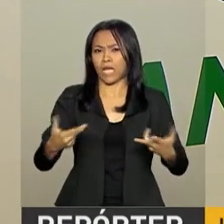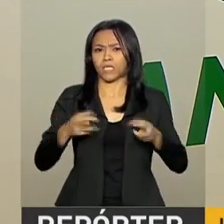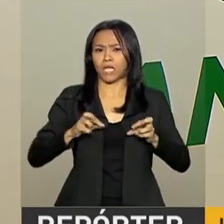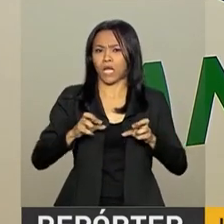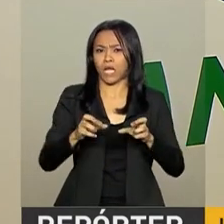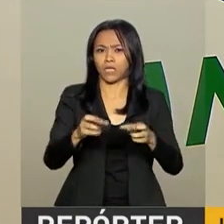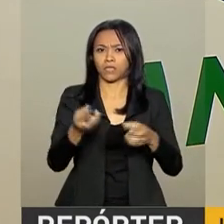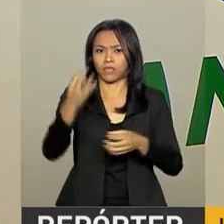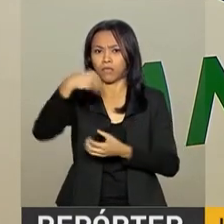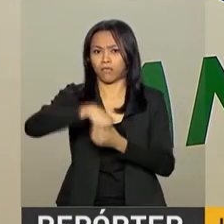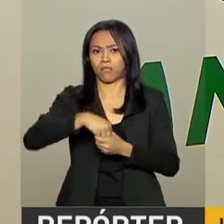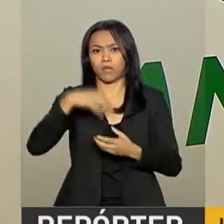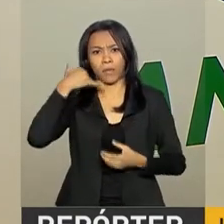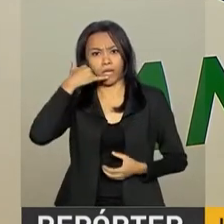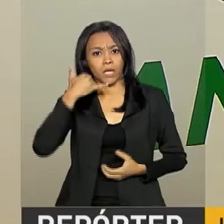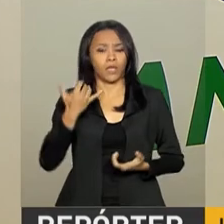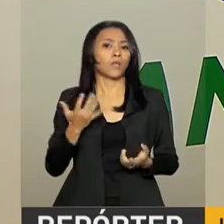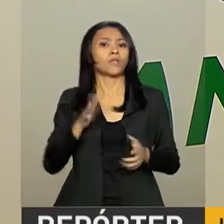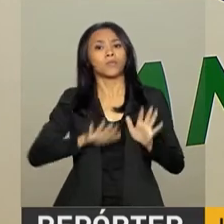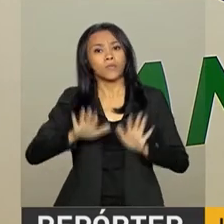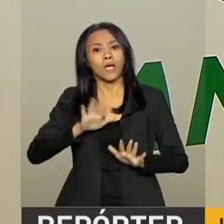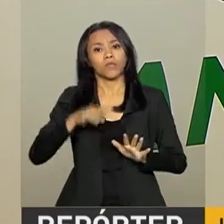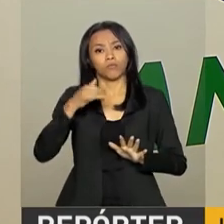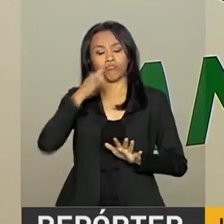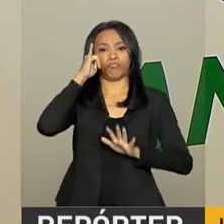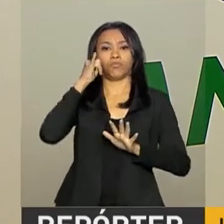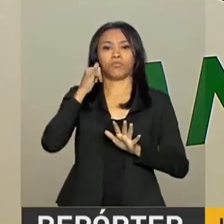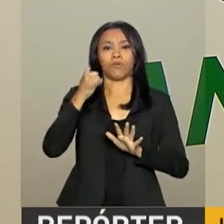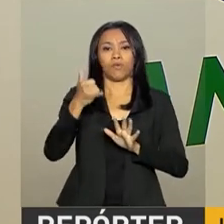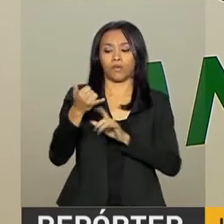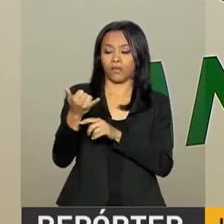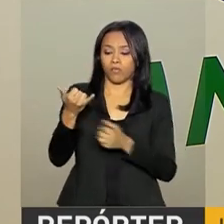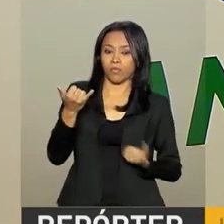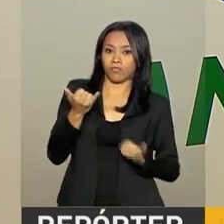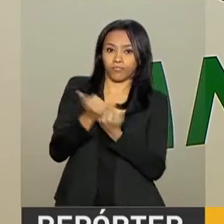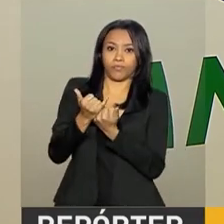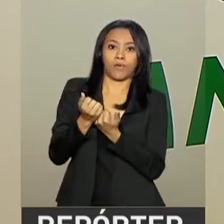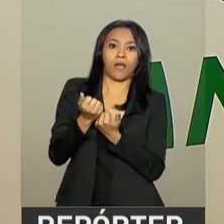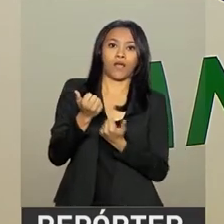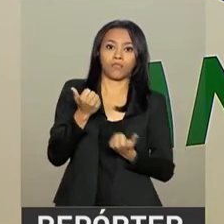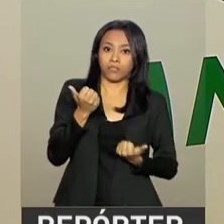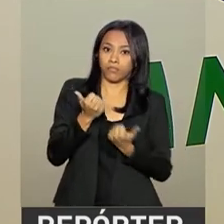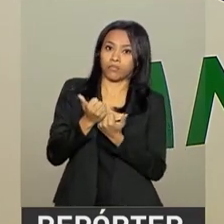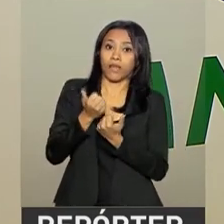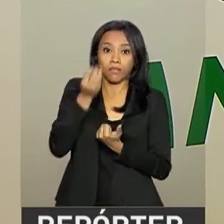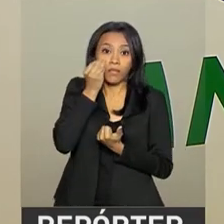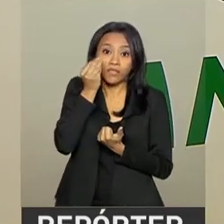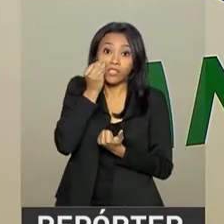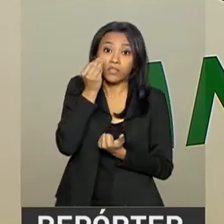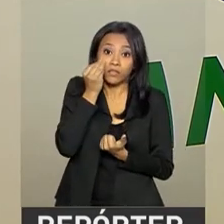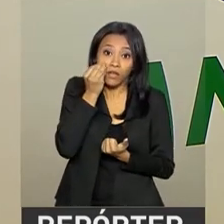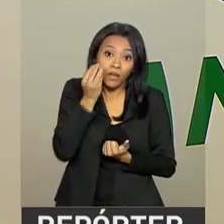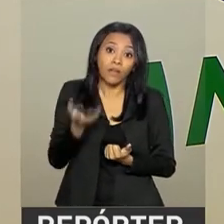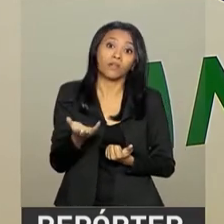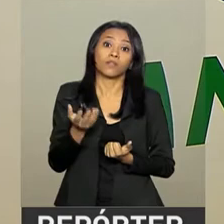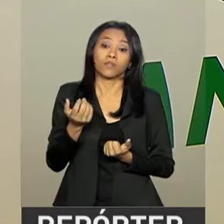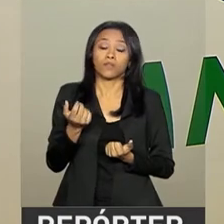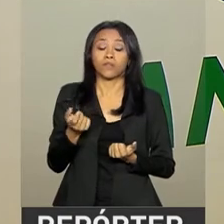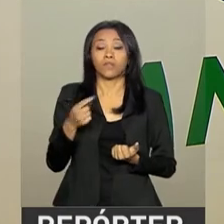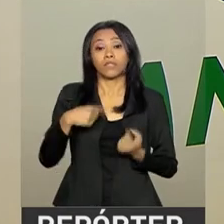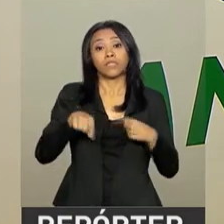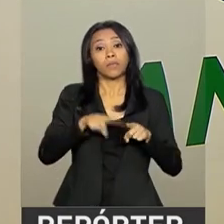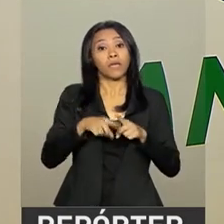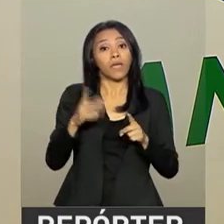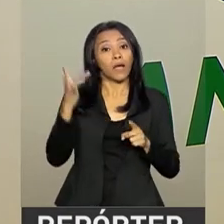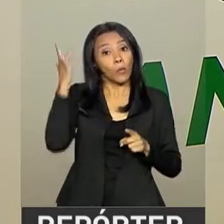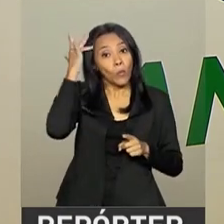ser utilizados em aparelhos regulares. A questão do choque elétrico, tanto do carregador como do cabo, que são testados no processo de certificação. A